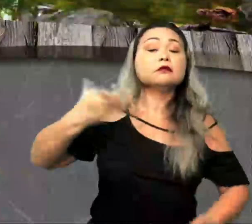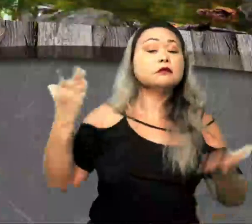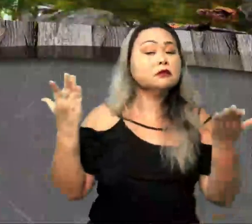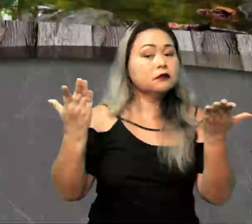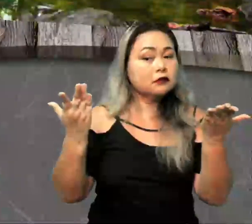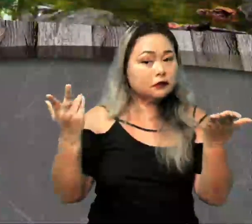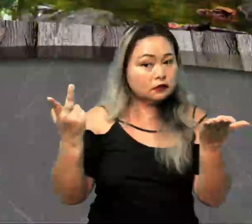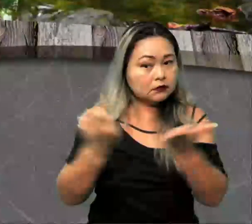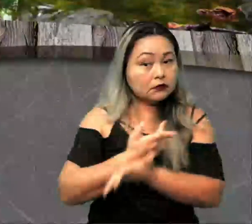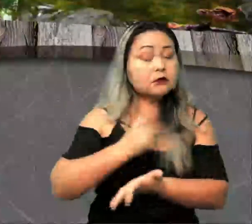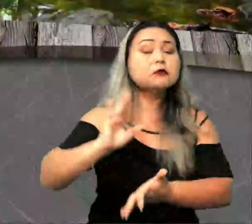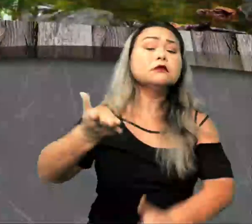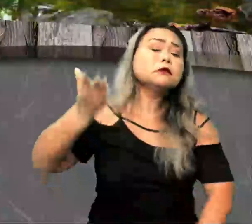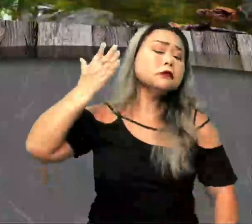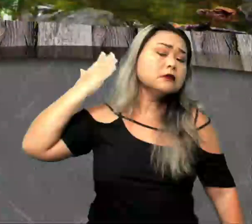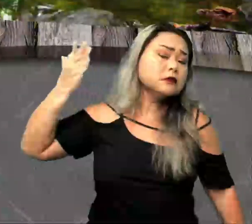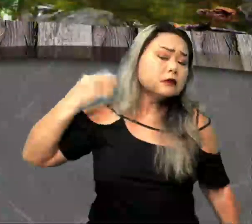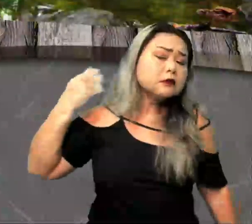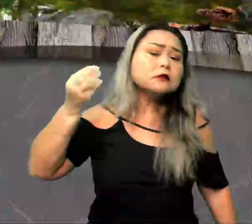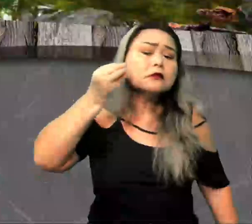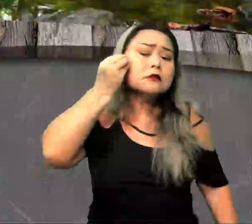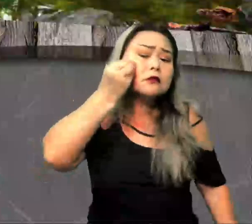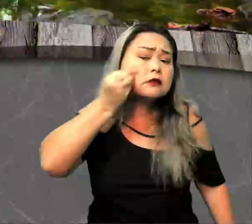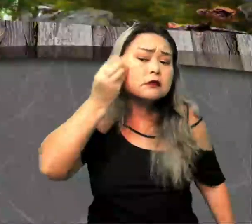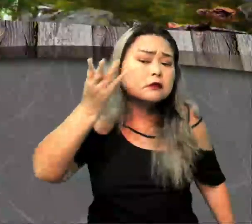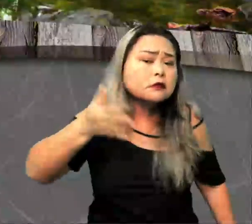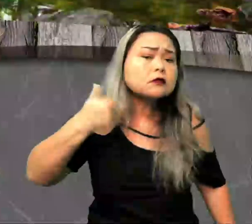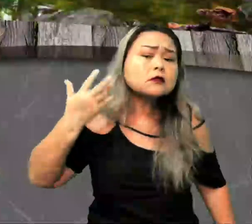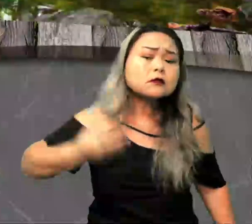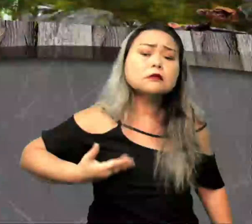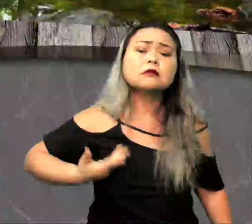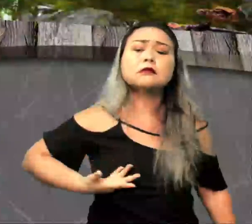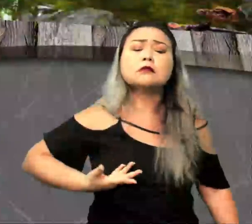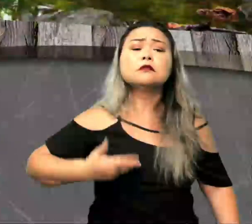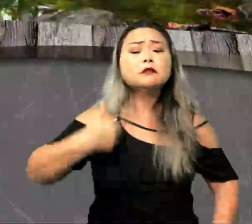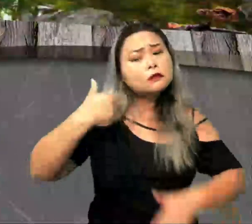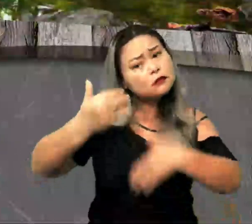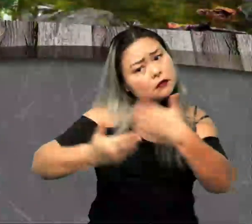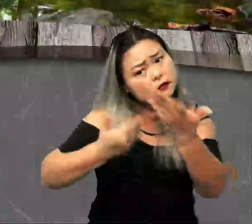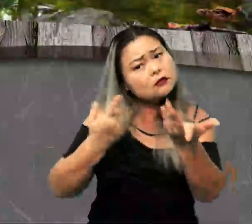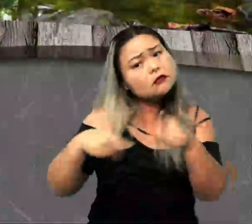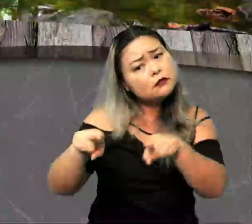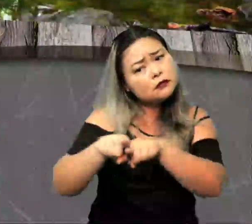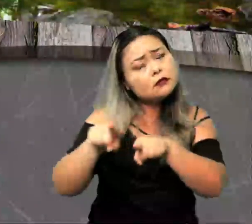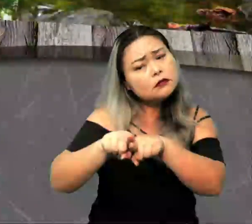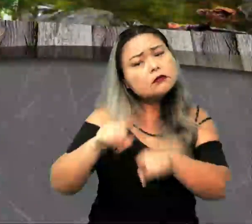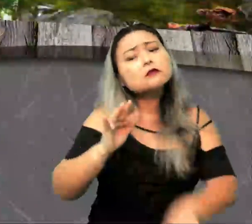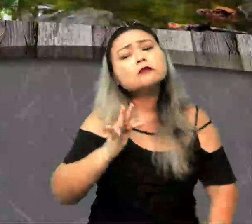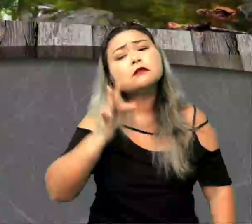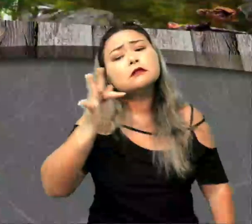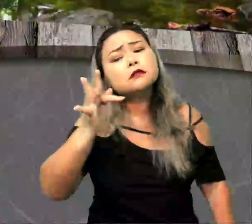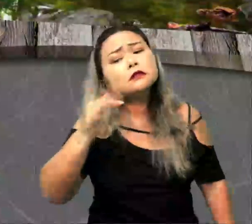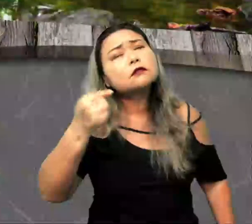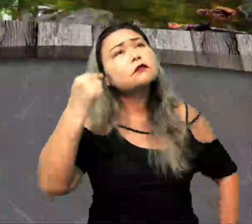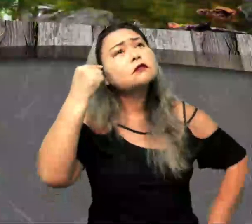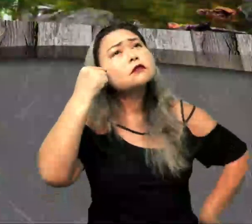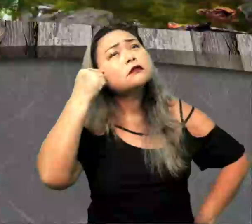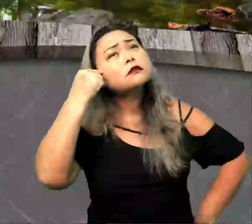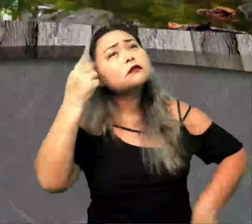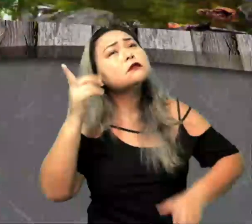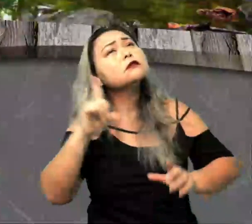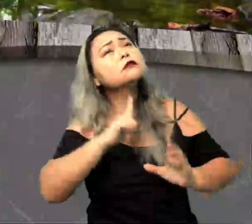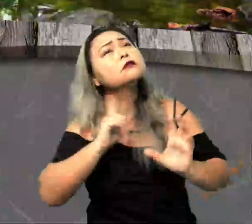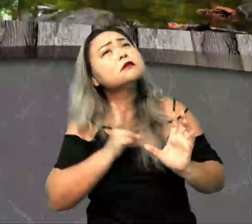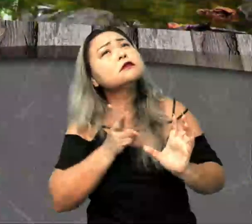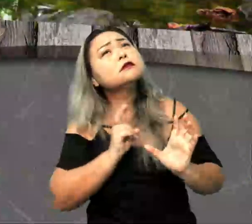daquilo que já foi vivenciado, né? E o que vem para o futuro. Então, sempre vai existir um grupo